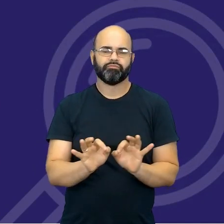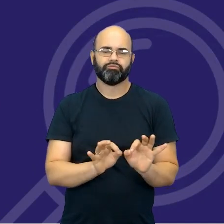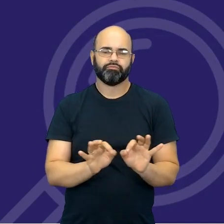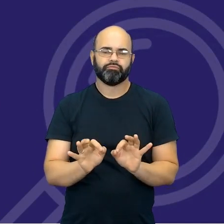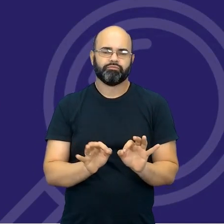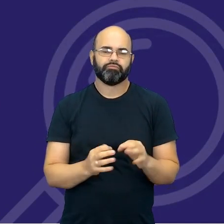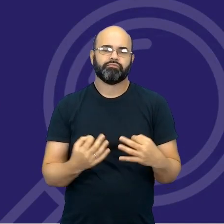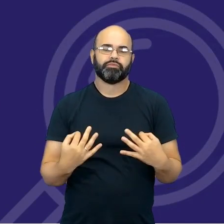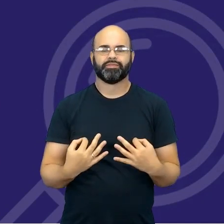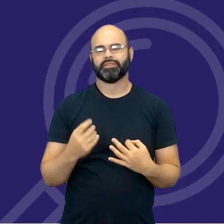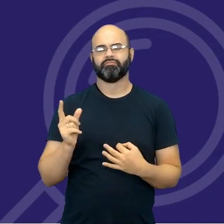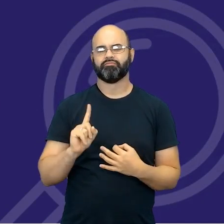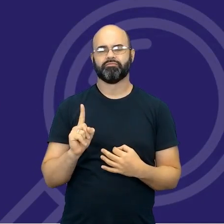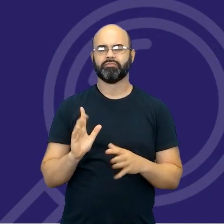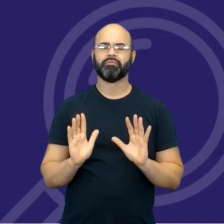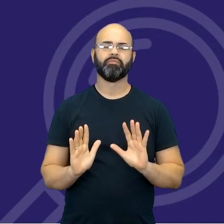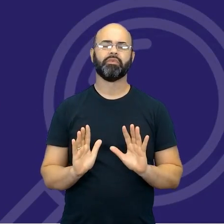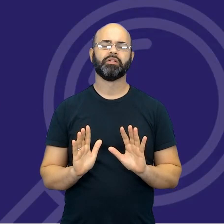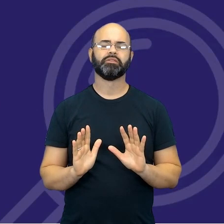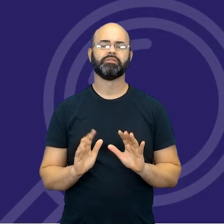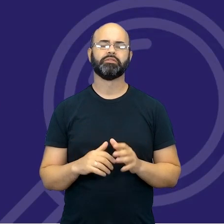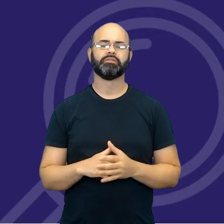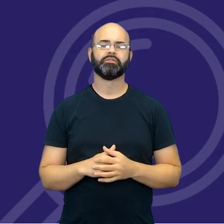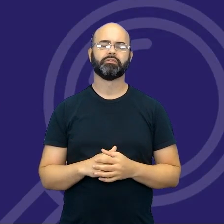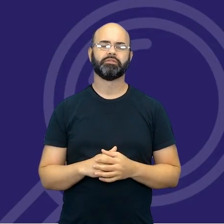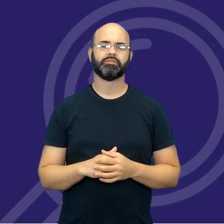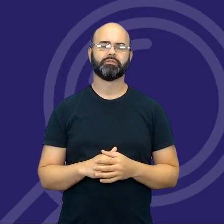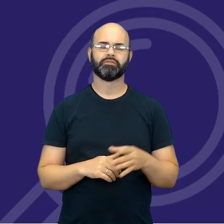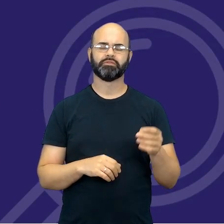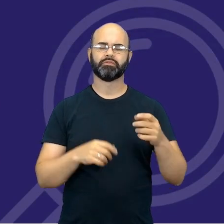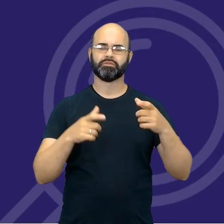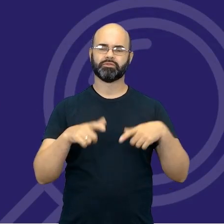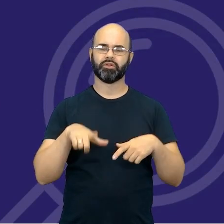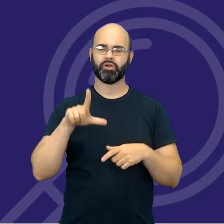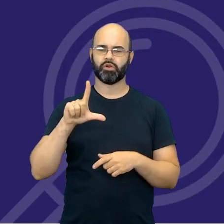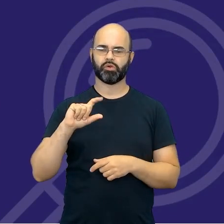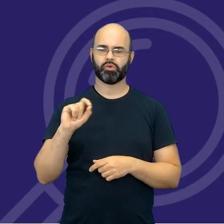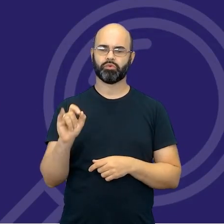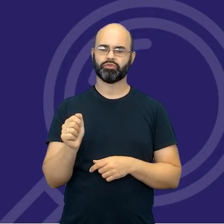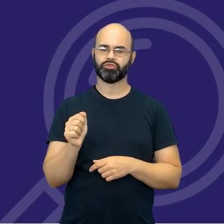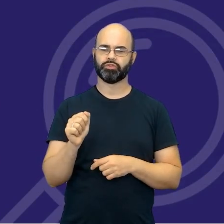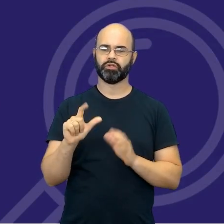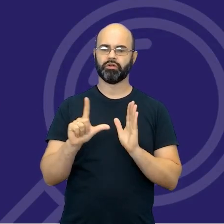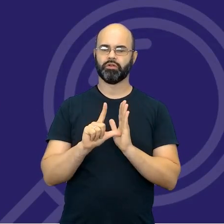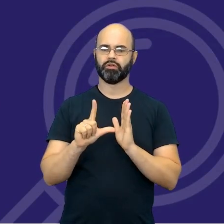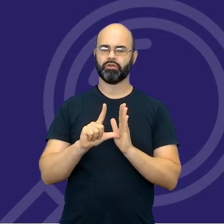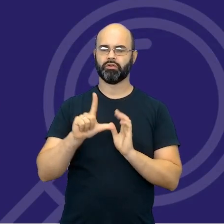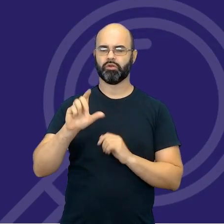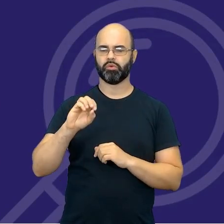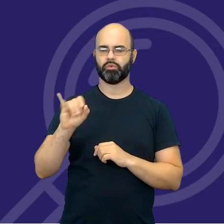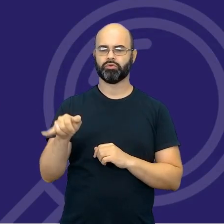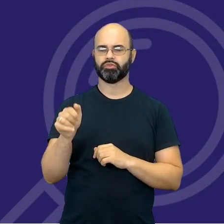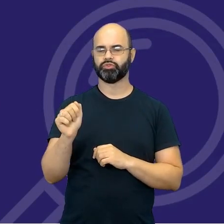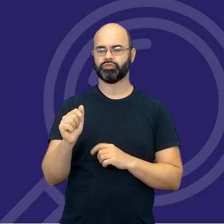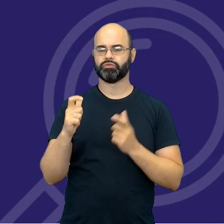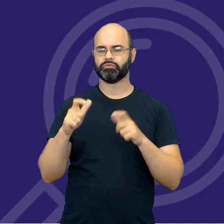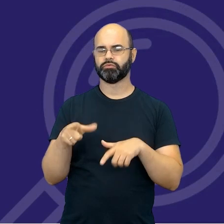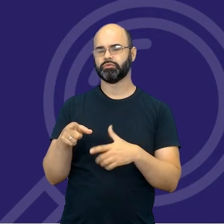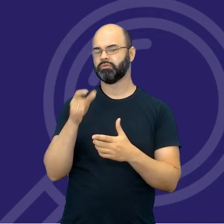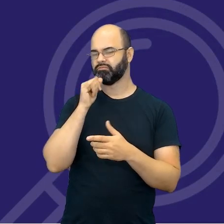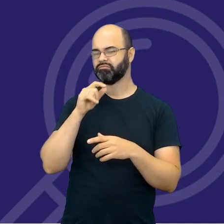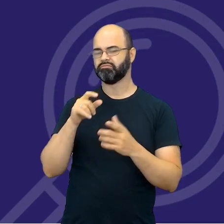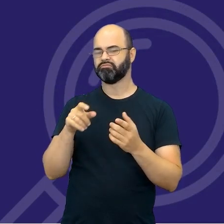gostaria, mas passar em lojas assim de som automotivo ou de manutenção de